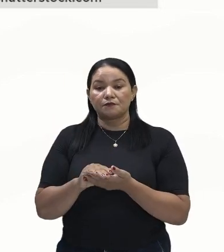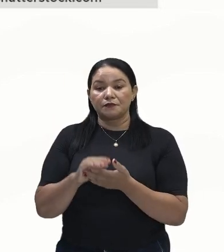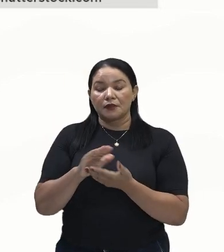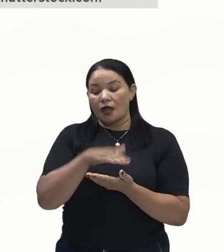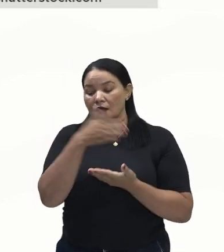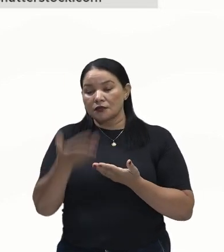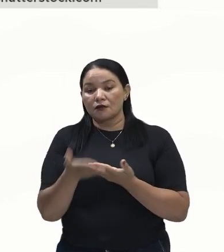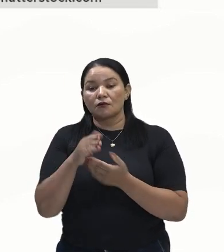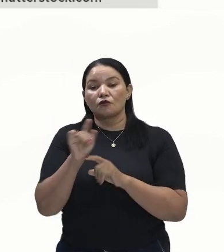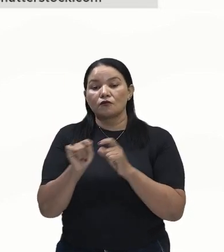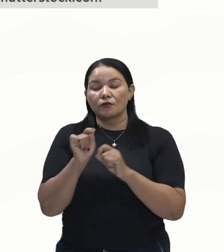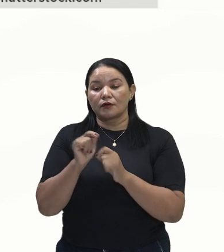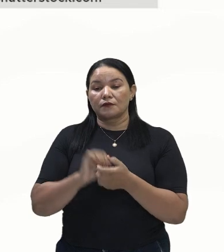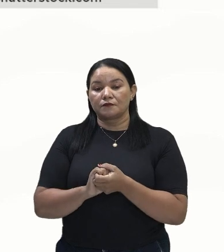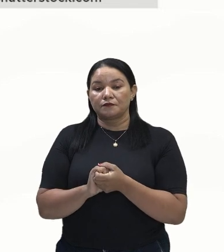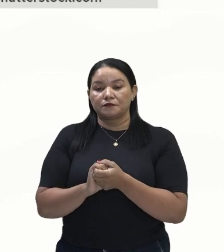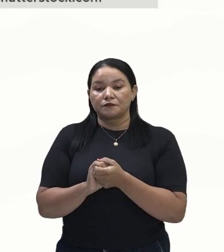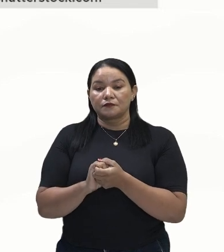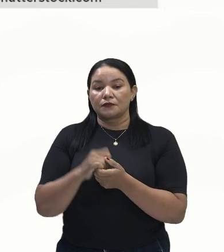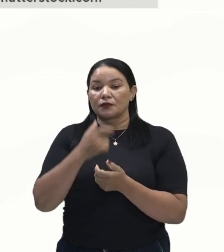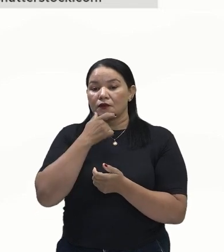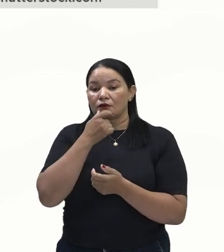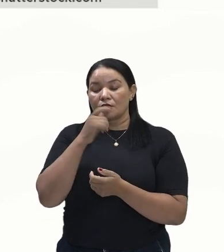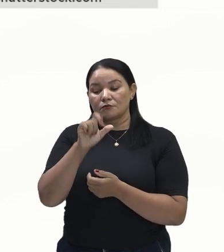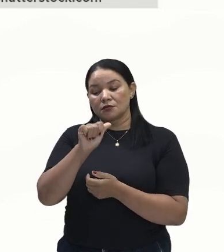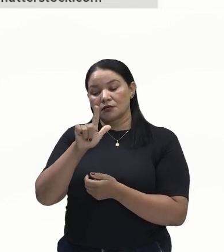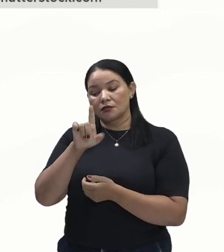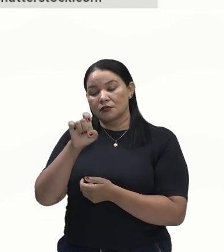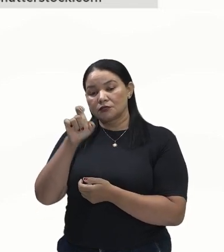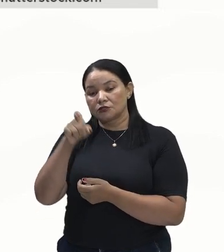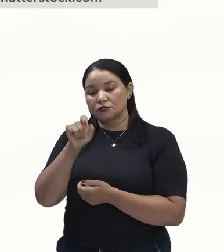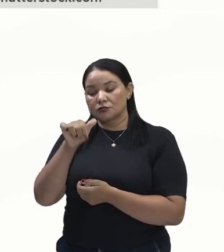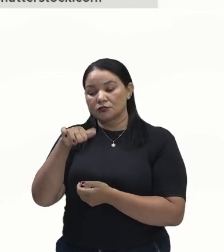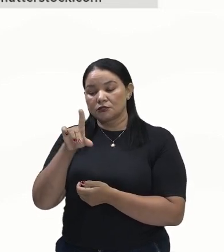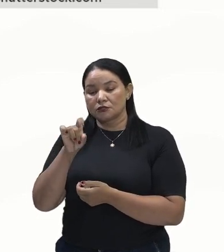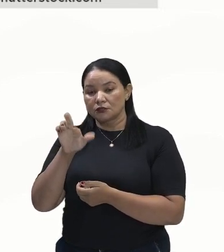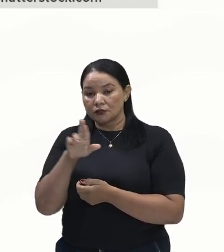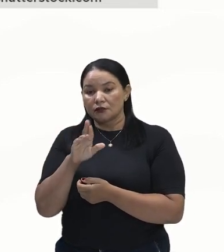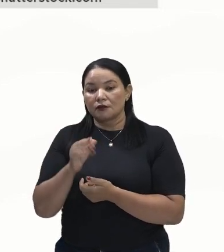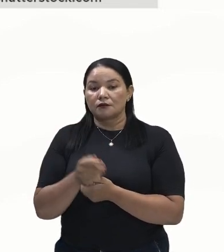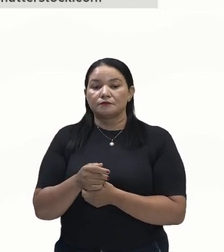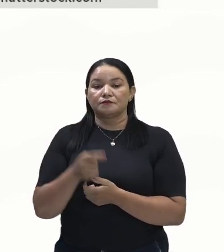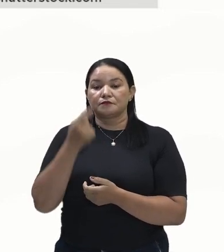durante esse processo revolucionário.